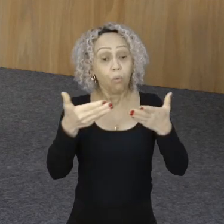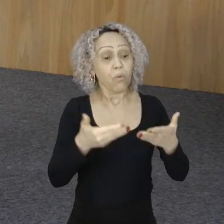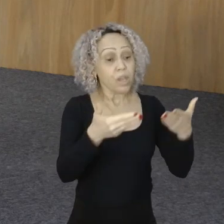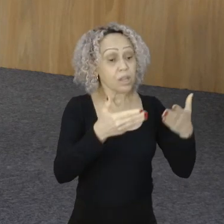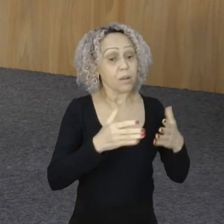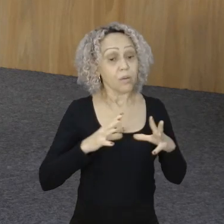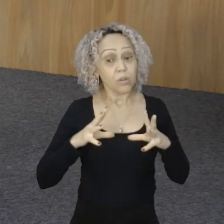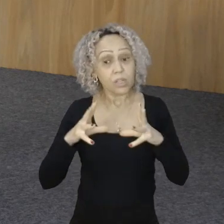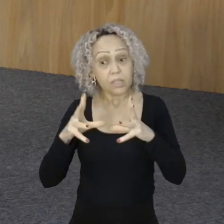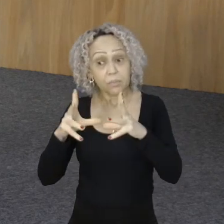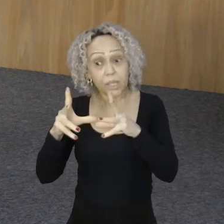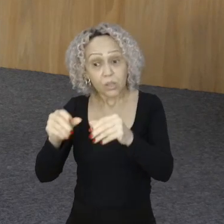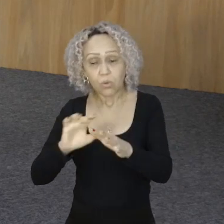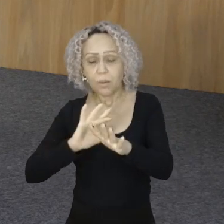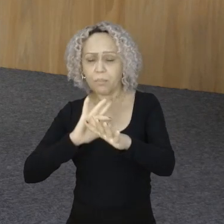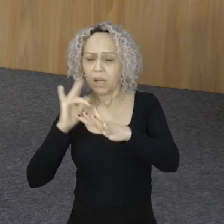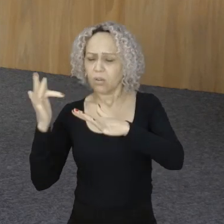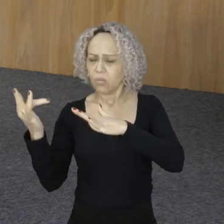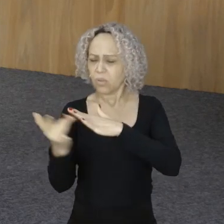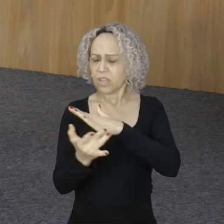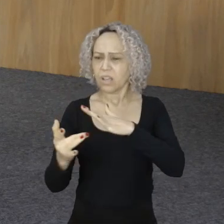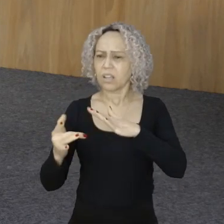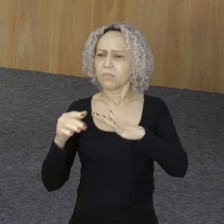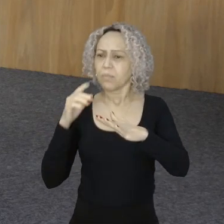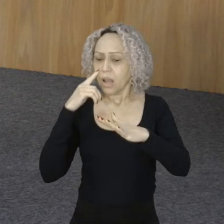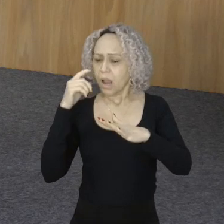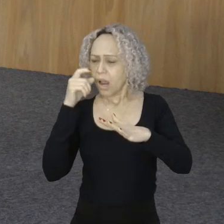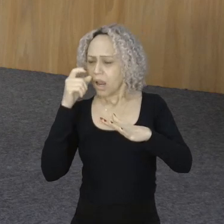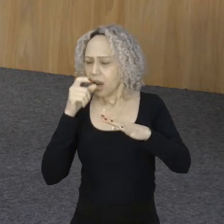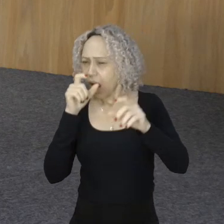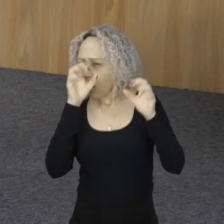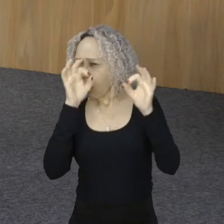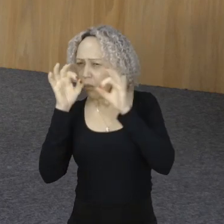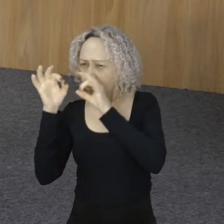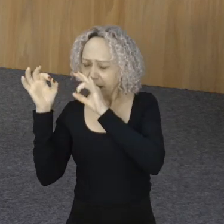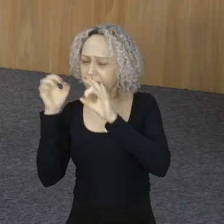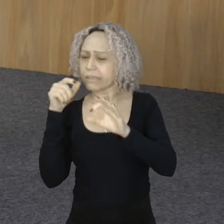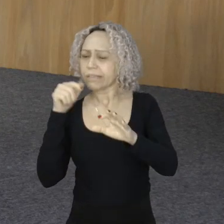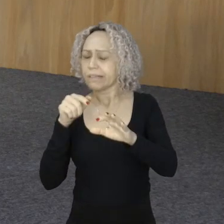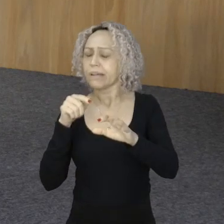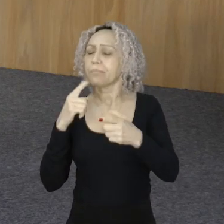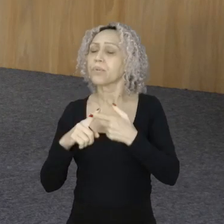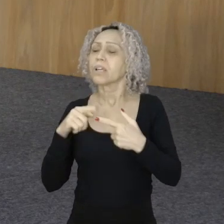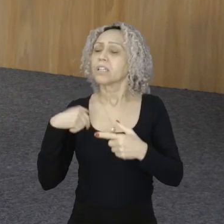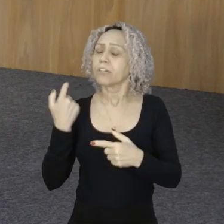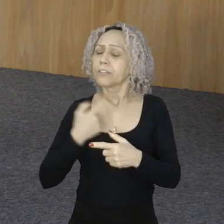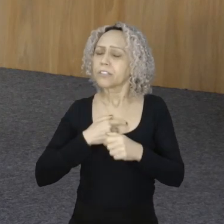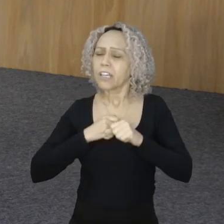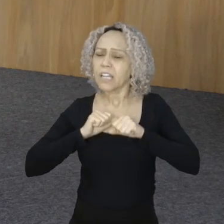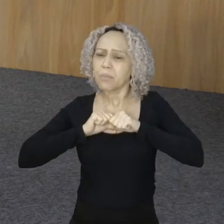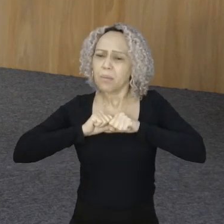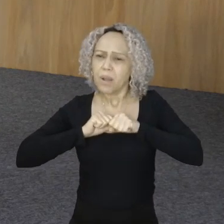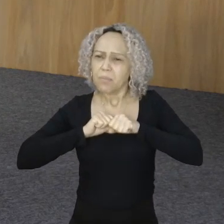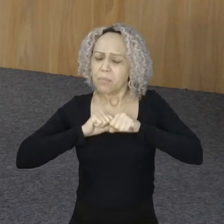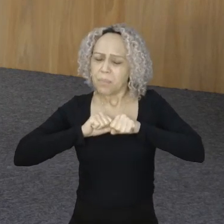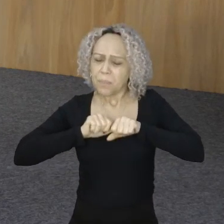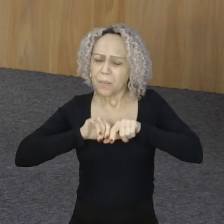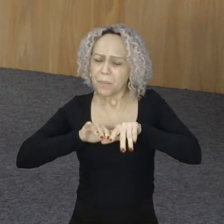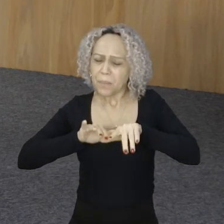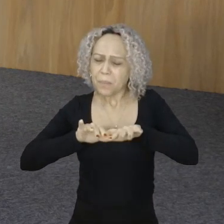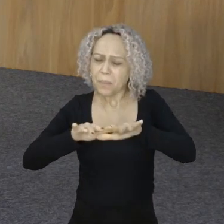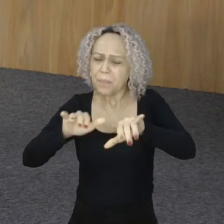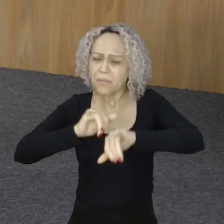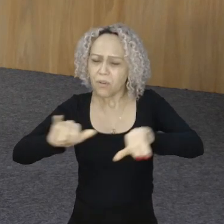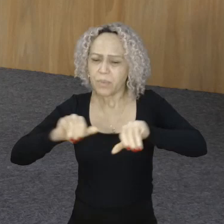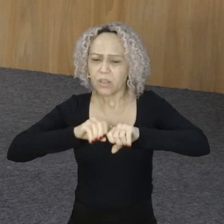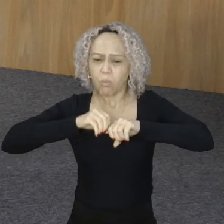que nós queremos falar com cada vez mais brasileiros e brasileiras porque assim nós podemos levar a